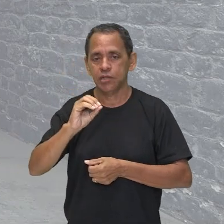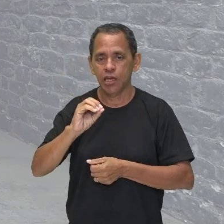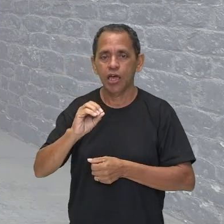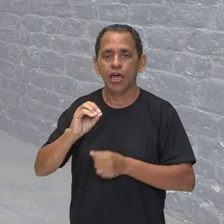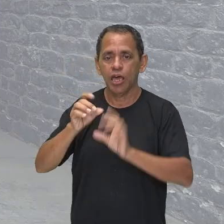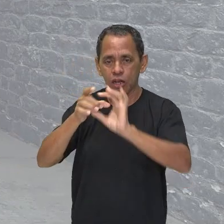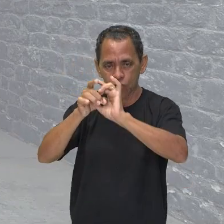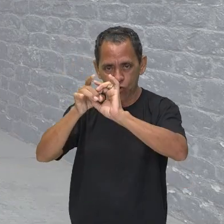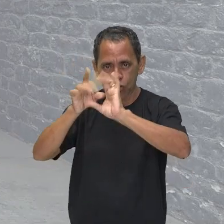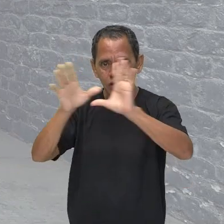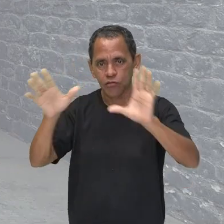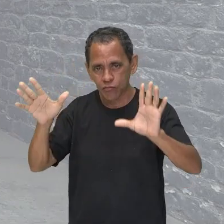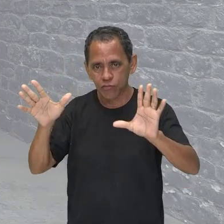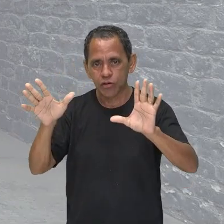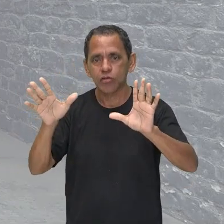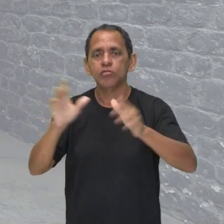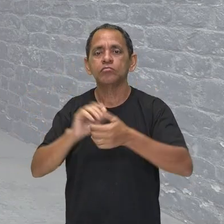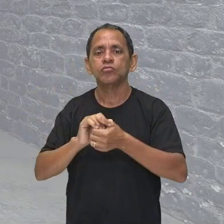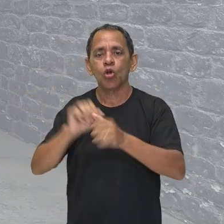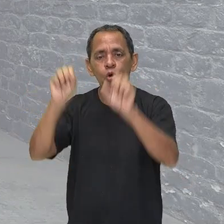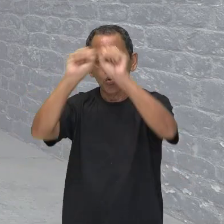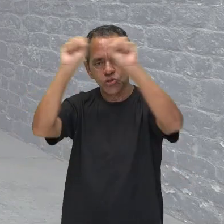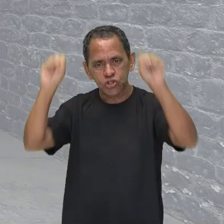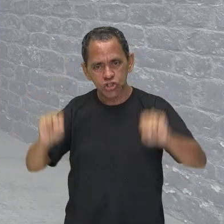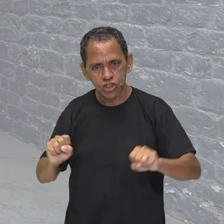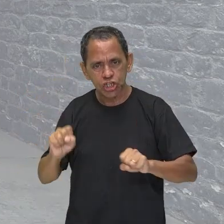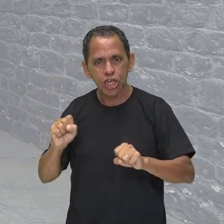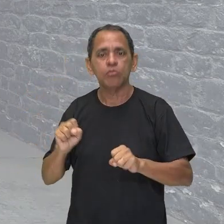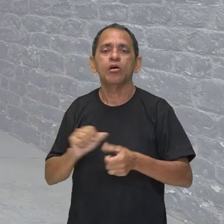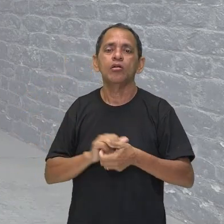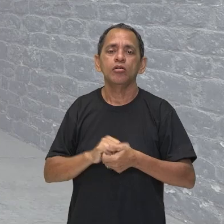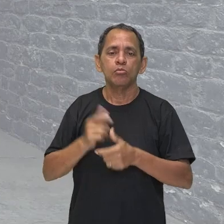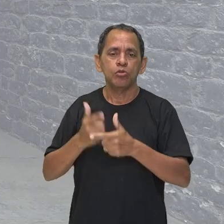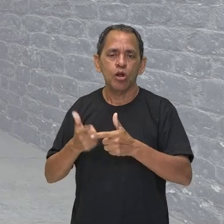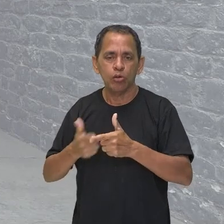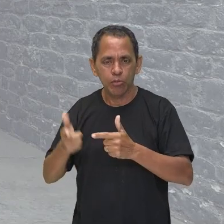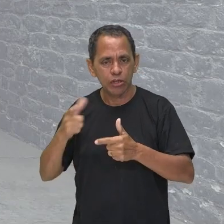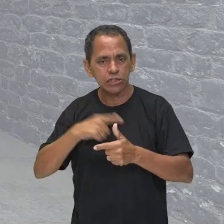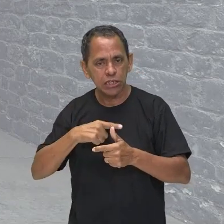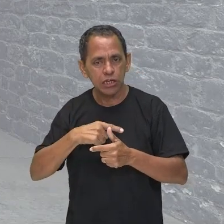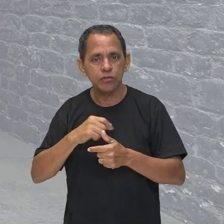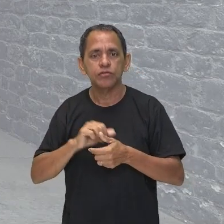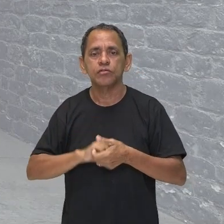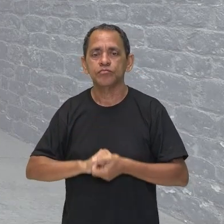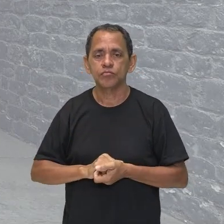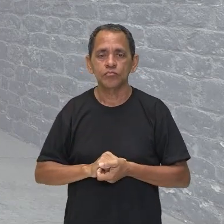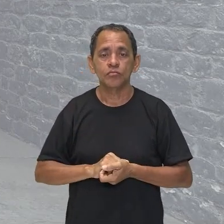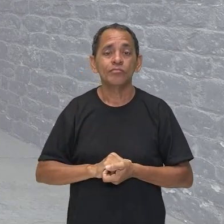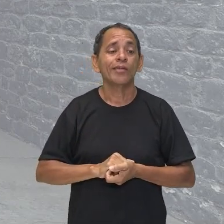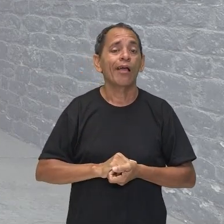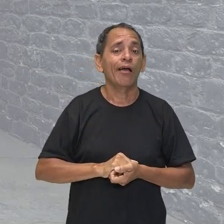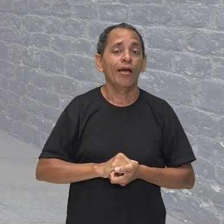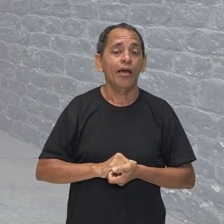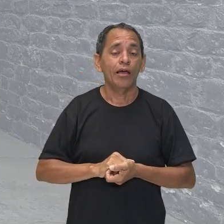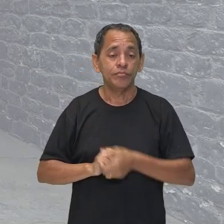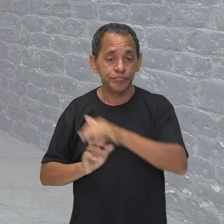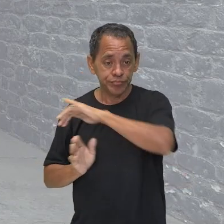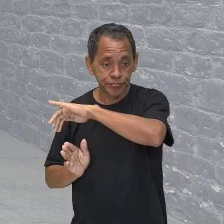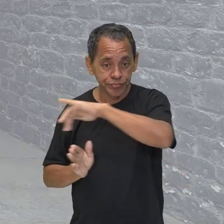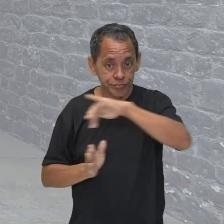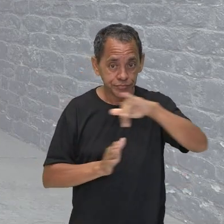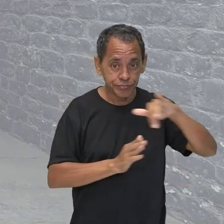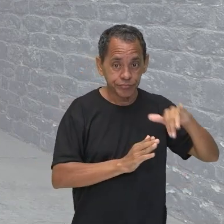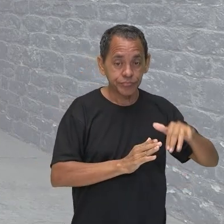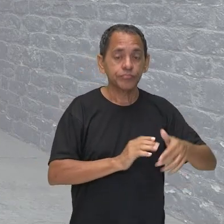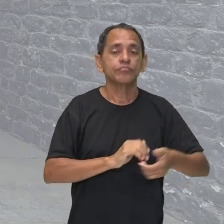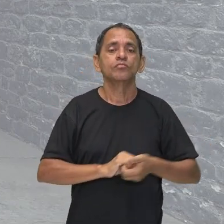segregação racial já estava se deteriorando. Então, chegou um momento que o apartheid começou a se deteriorar e, nesse